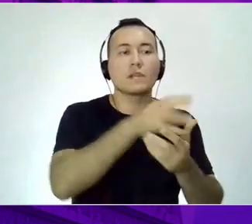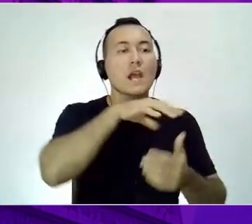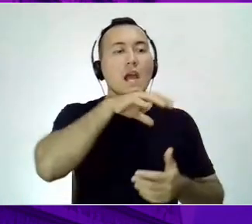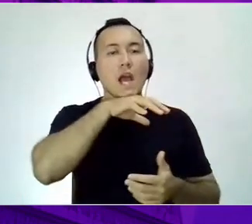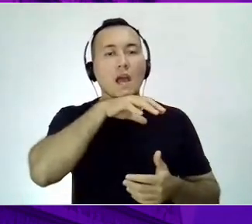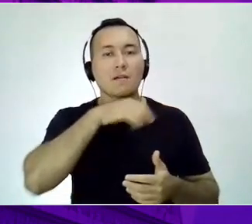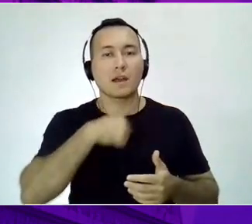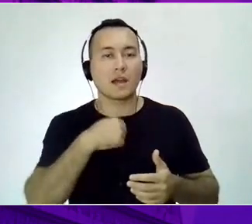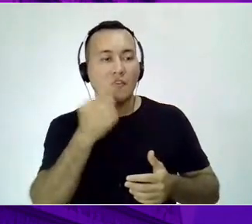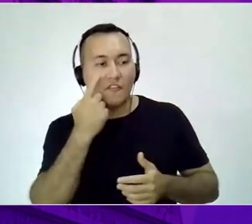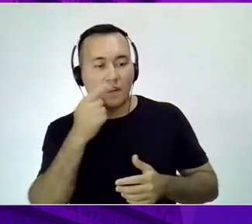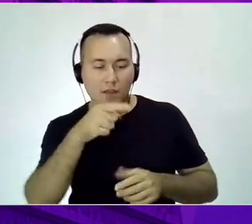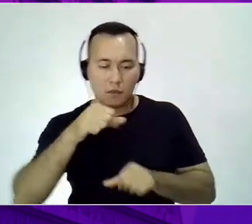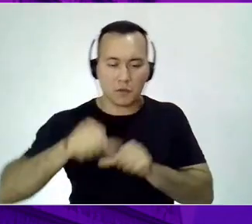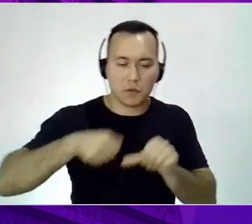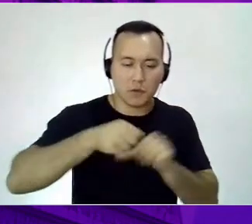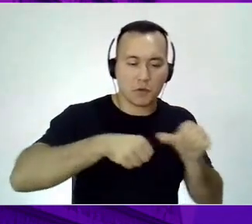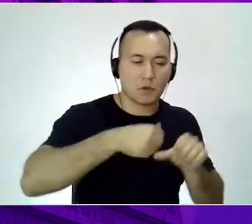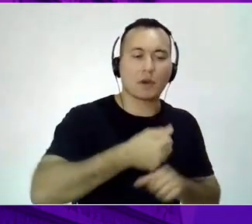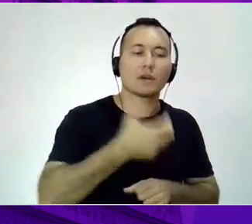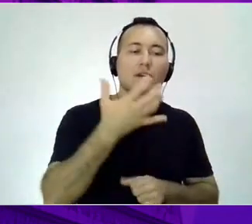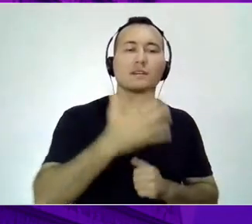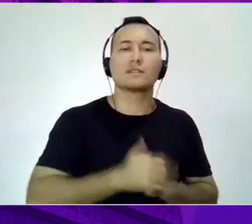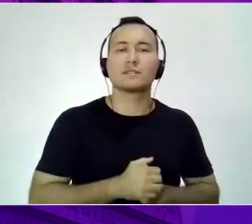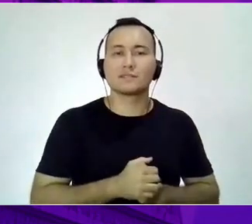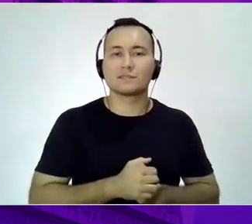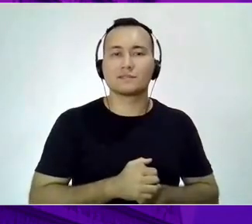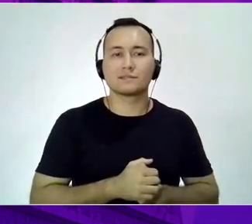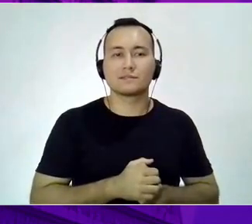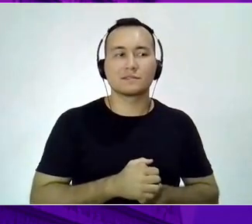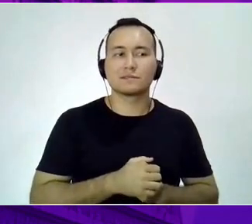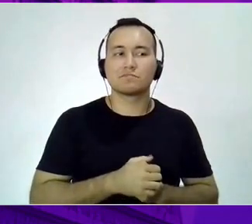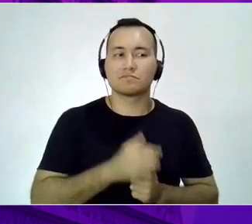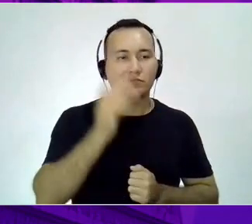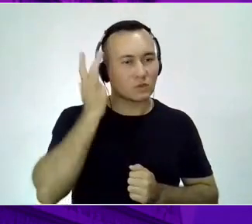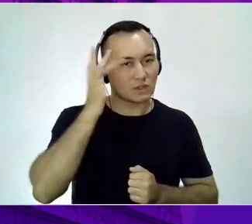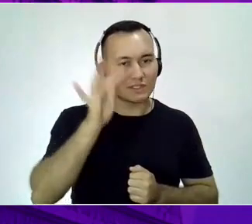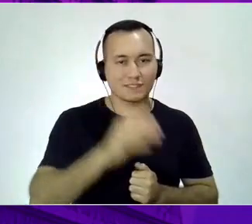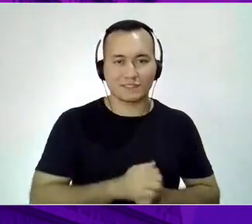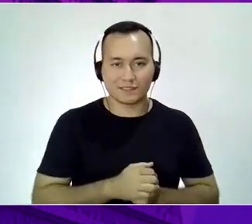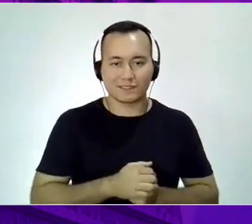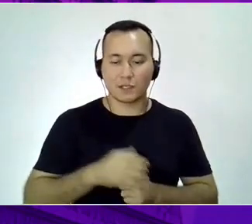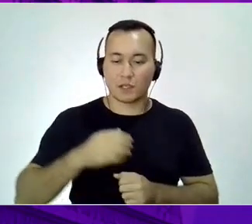Muito bom, gente. Próxima estratégia.